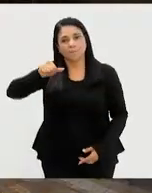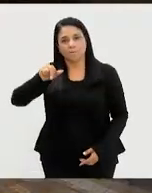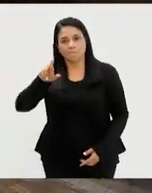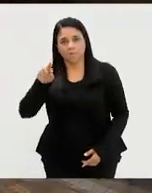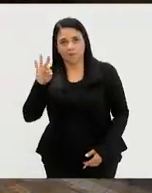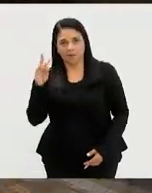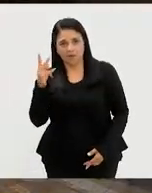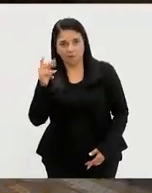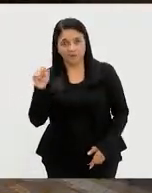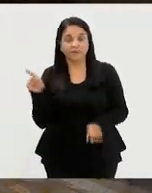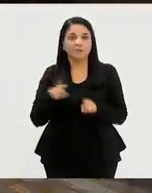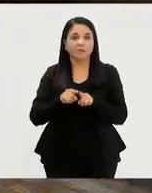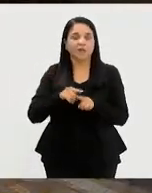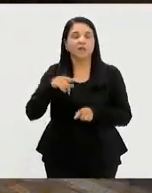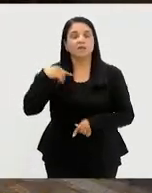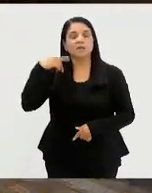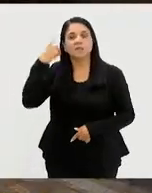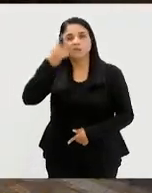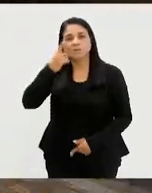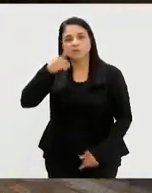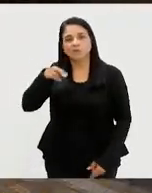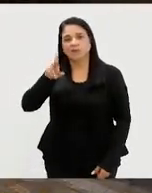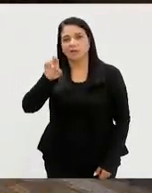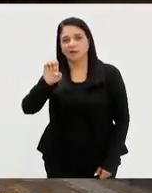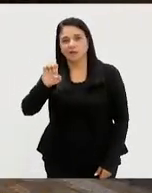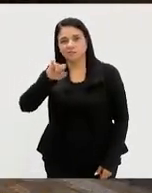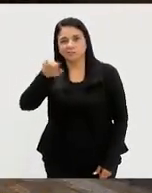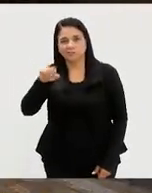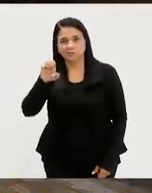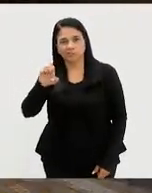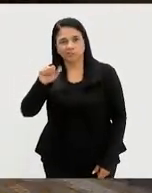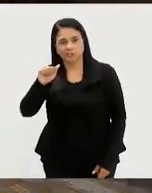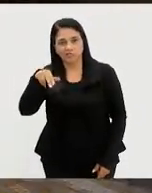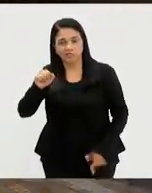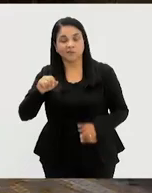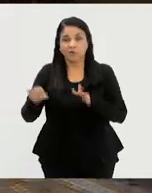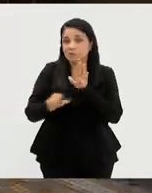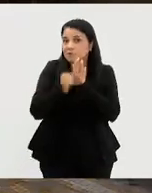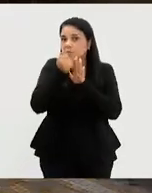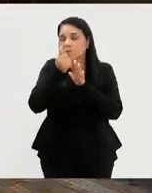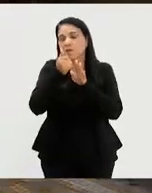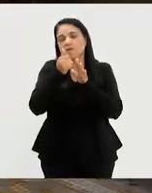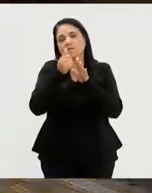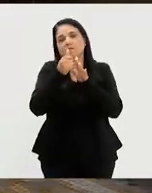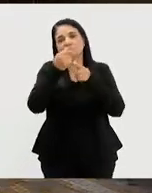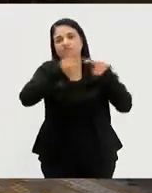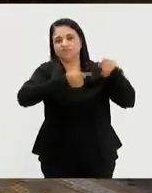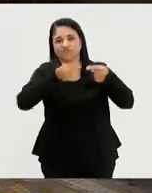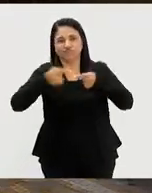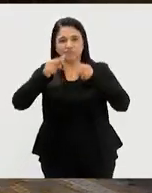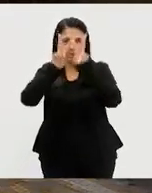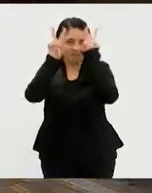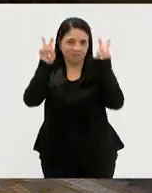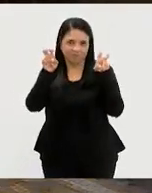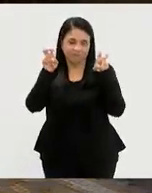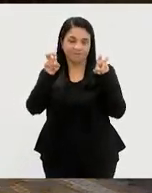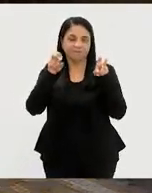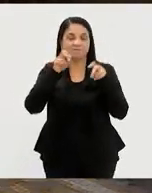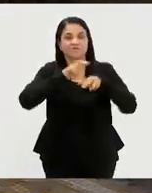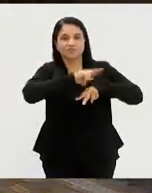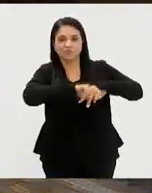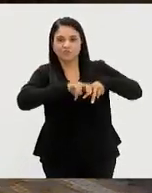pioneiras aqui no debate de gênero da casa e também pedir senhora presidenta pro Deputado Iuri já